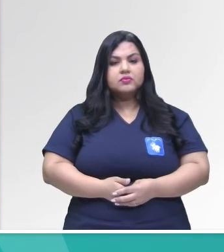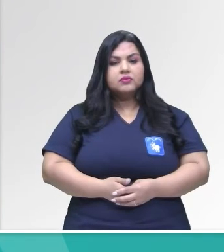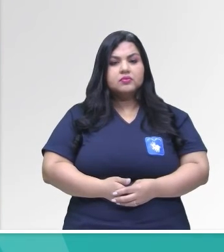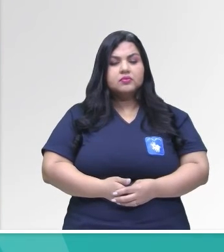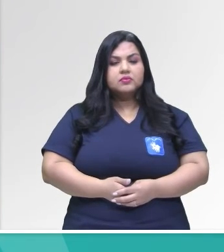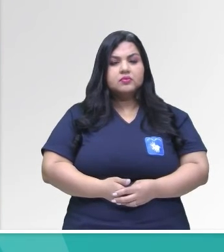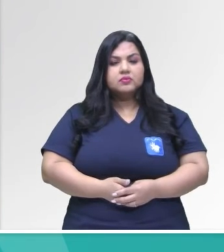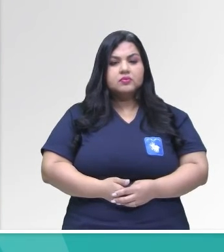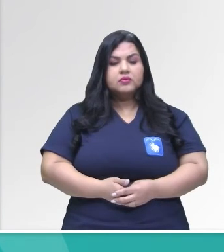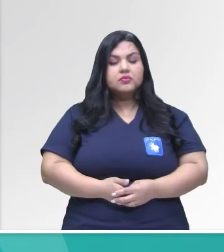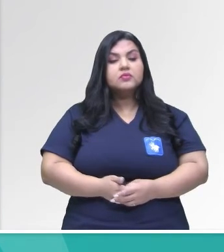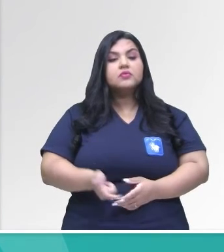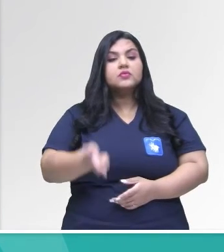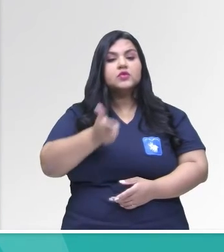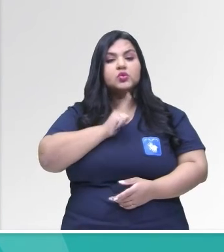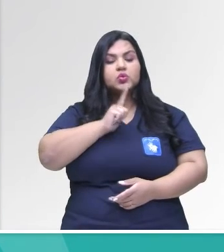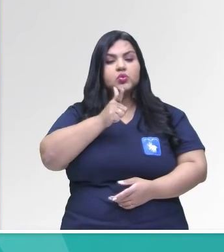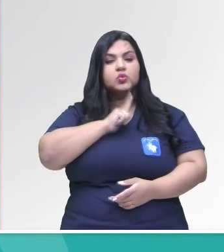papers, eu tenho aqui